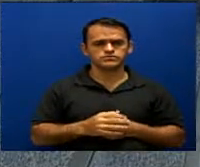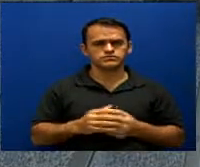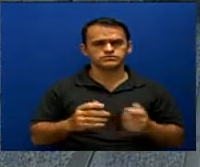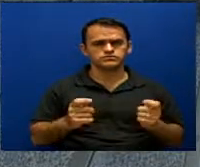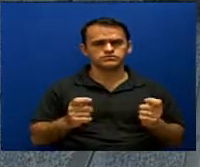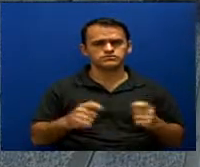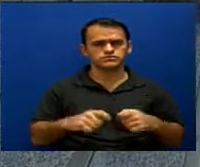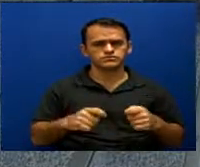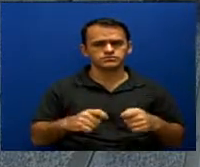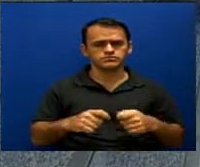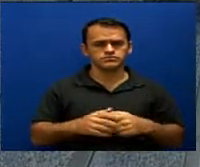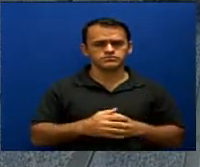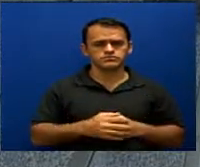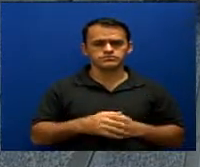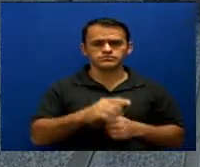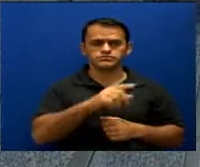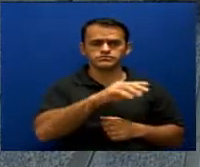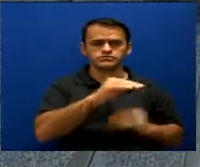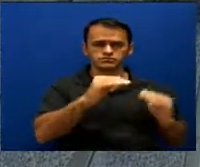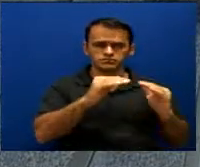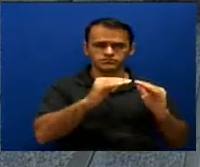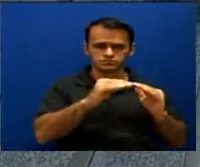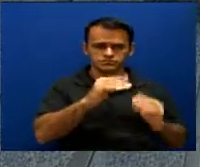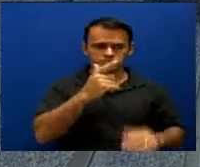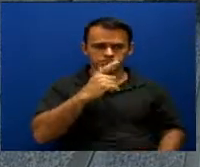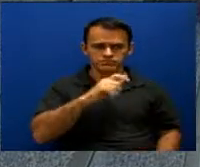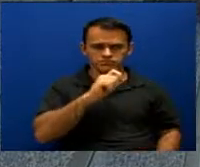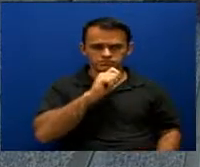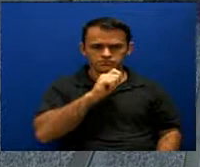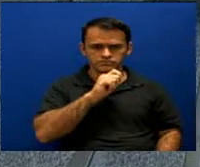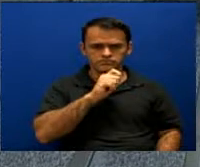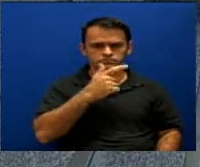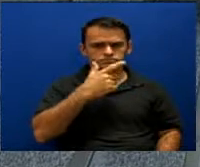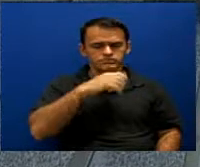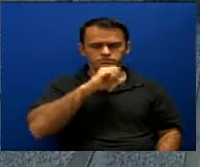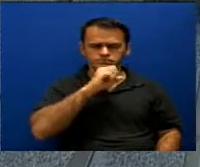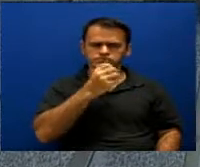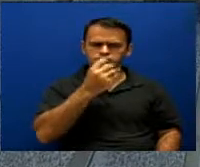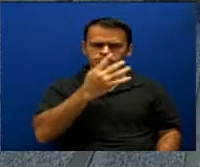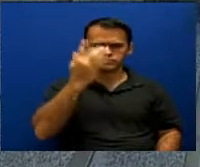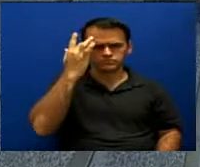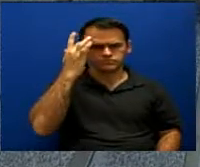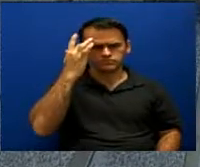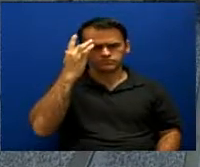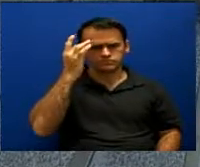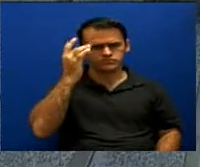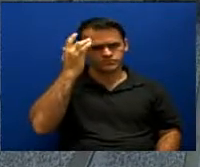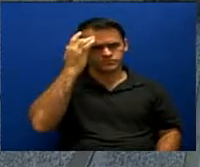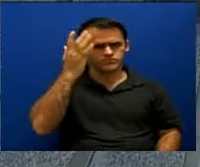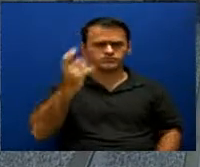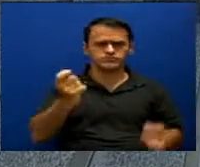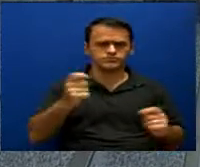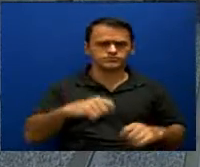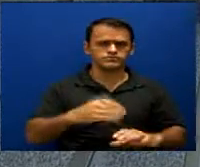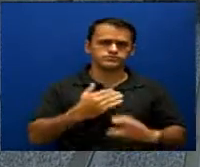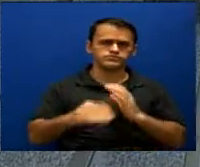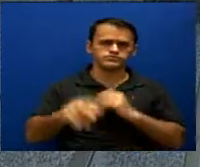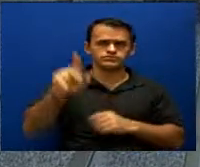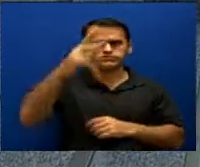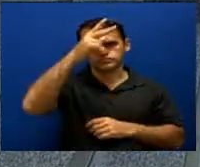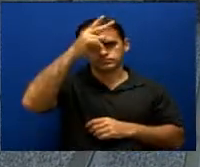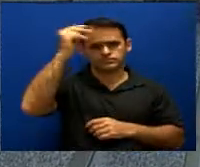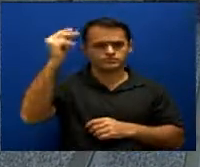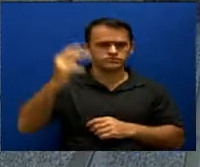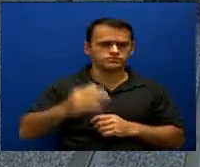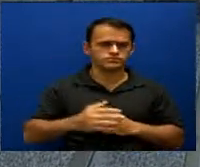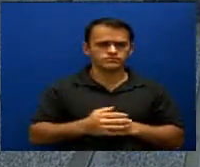para com a melhor. Se o senhor concordar, Luiz Santos, eu acho mais prudente e mais fácil de passar do que eles